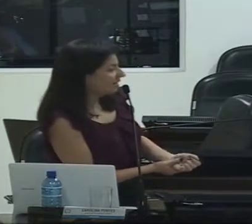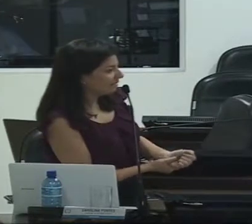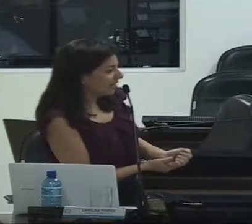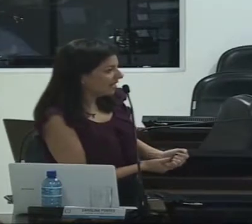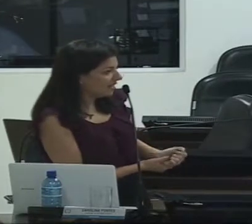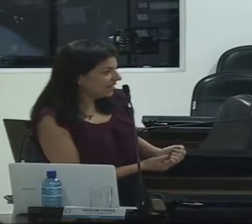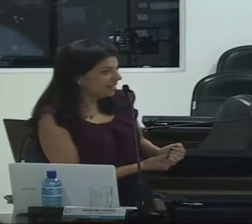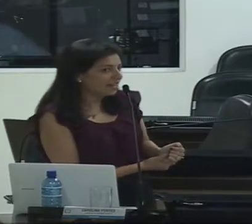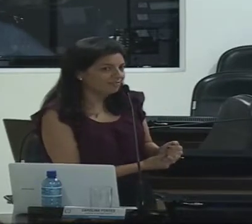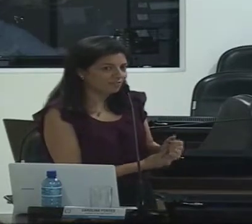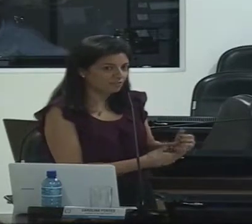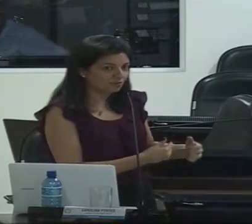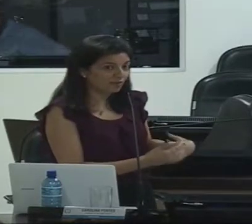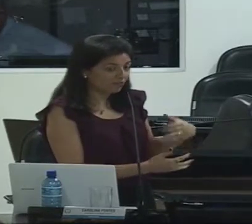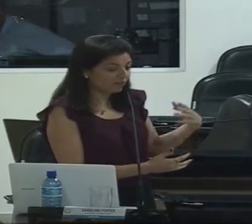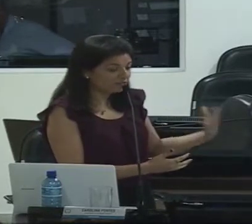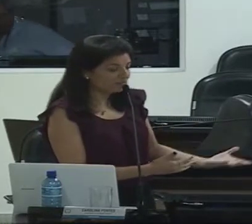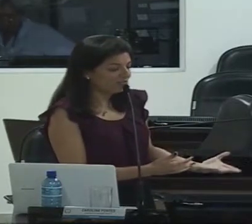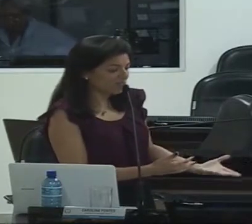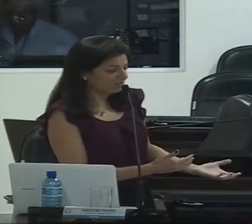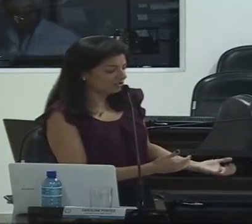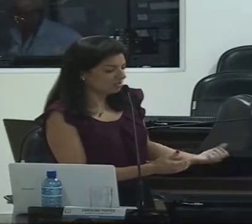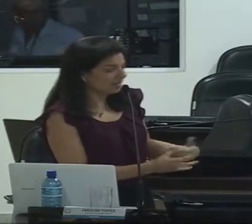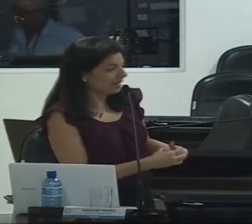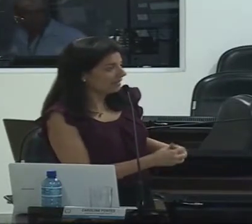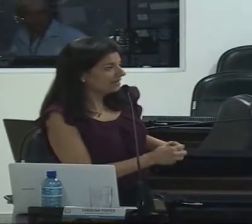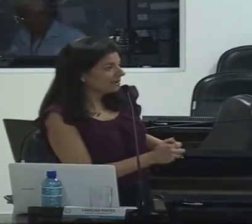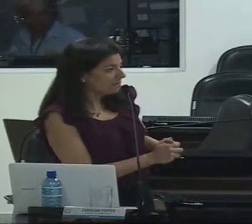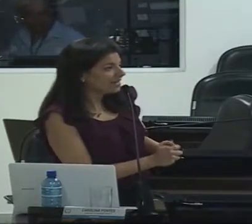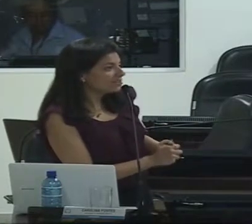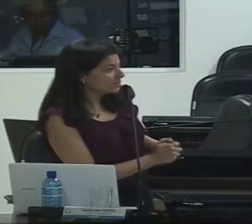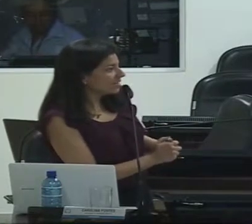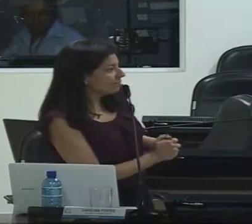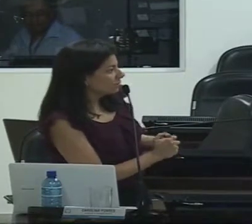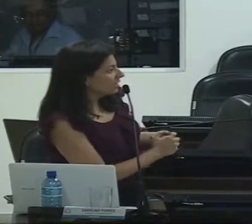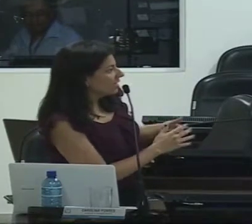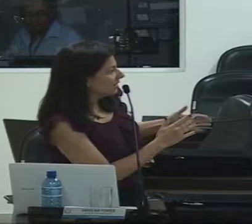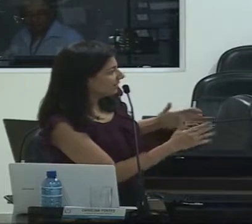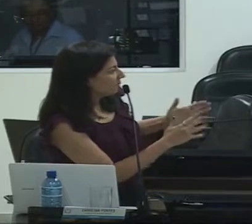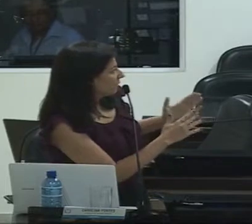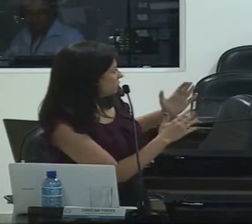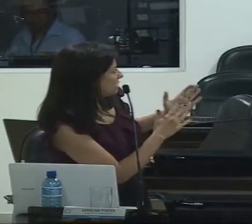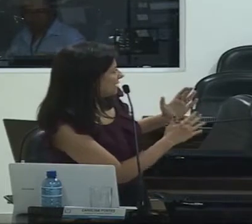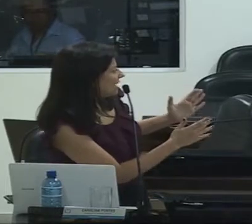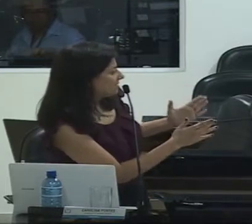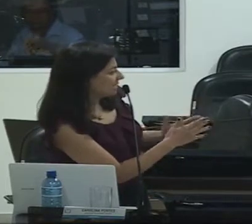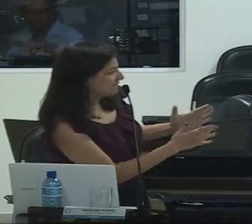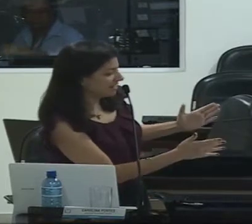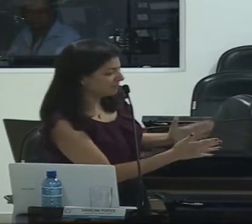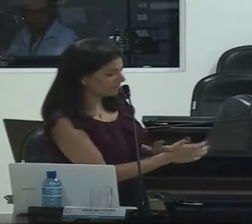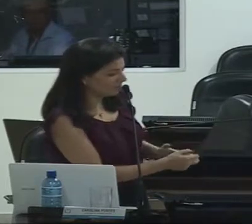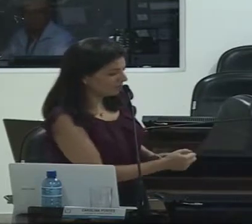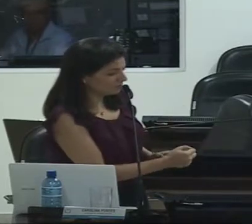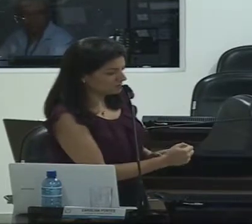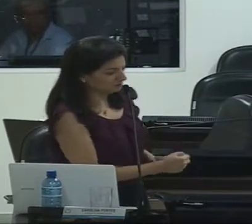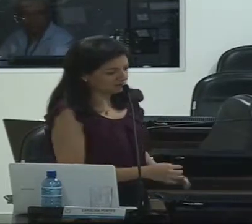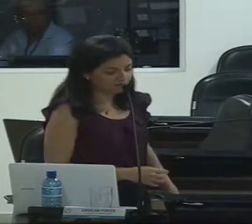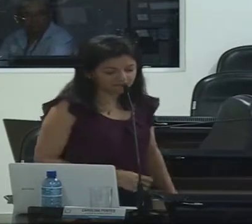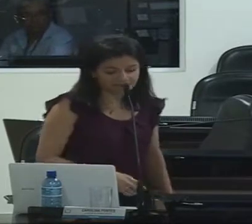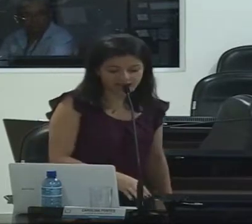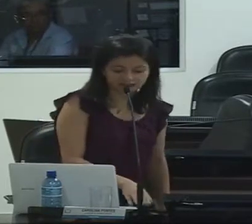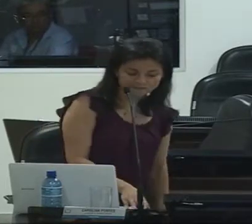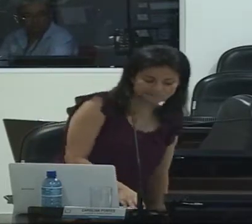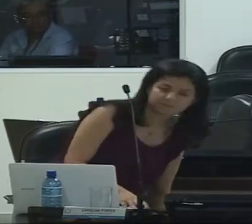educação ela vem de uma forma diferente, né? Mas nós temos que andar pelos dois lados, tem que ser uma ação